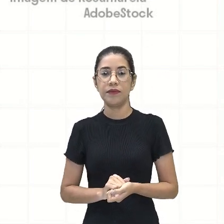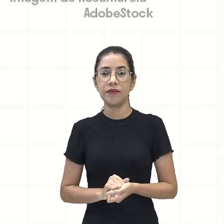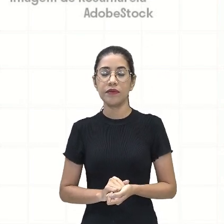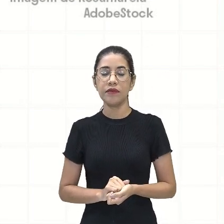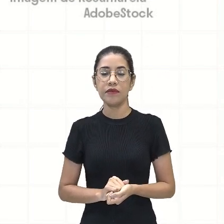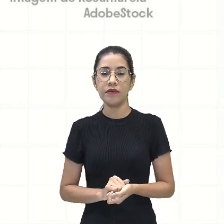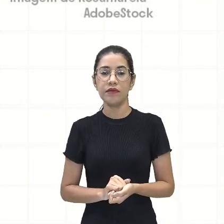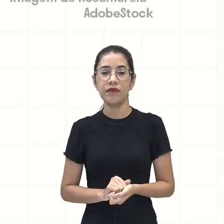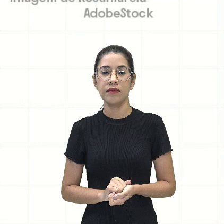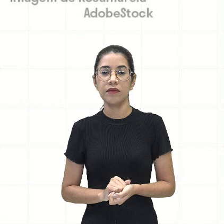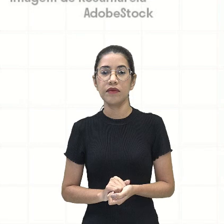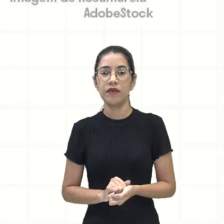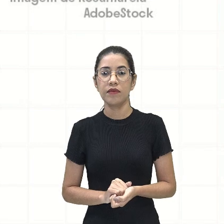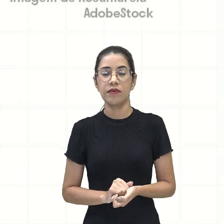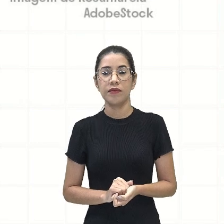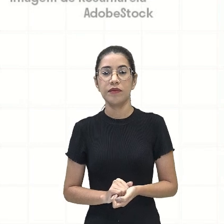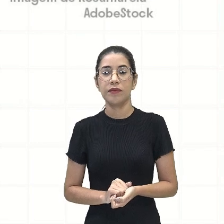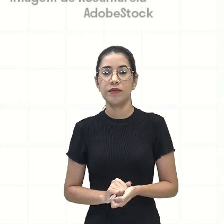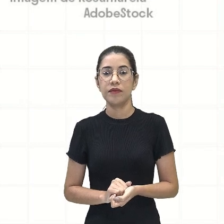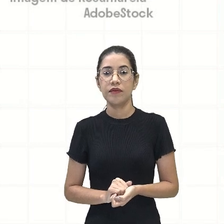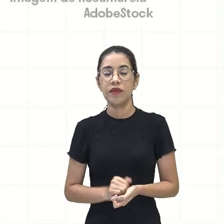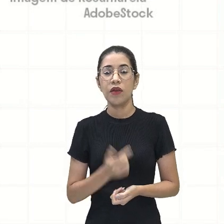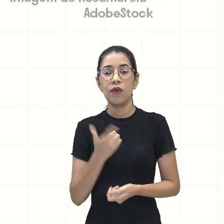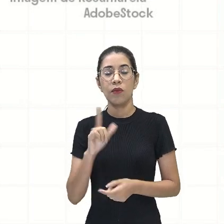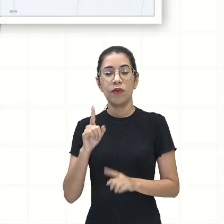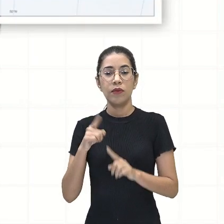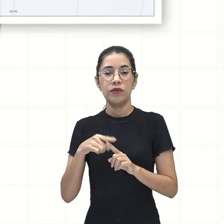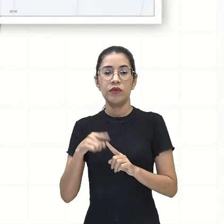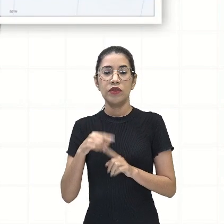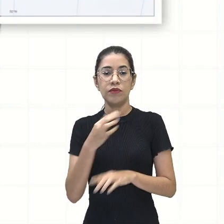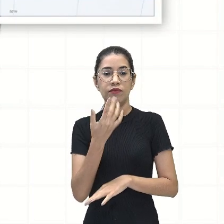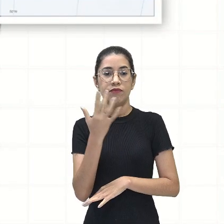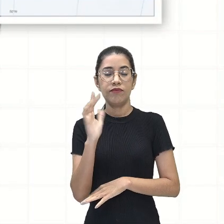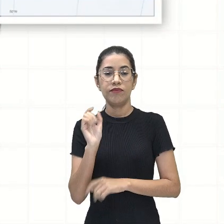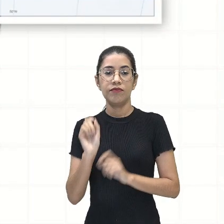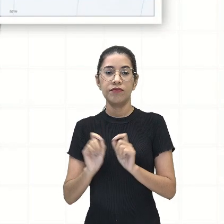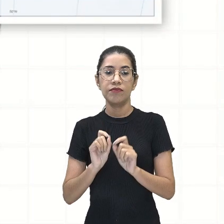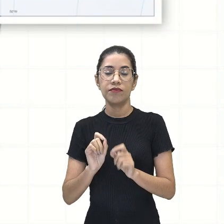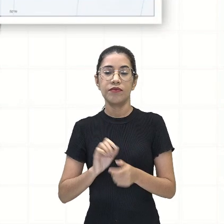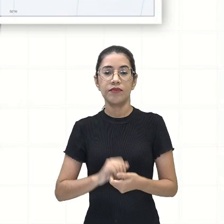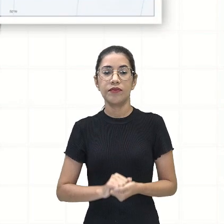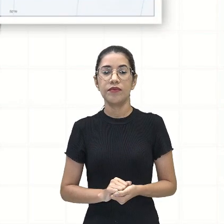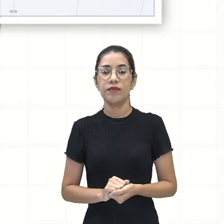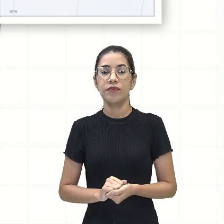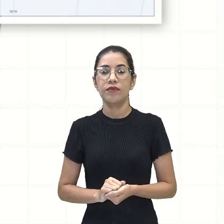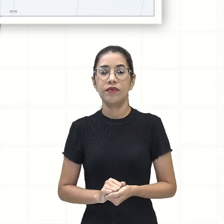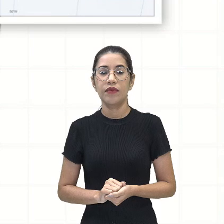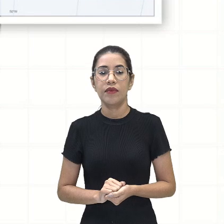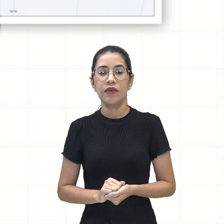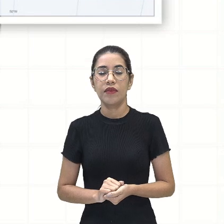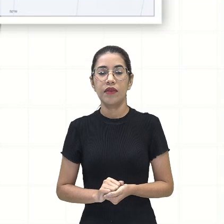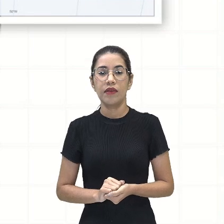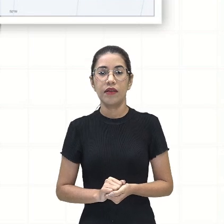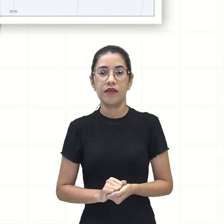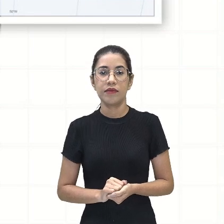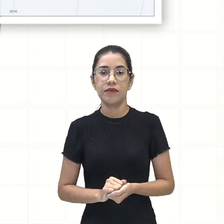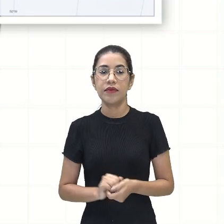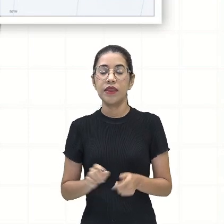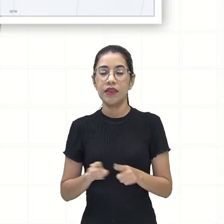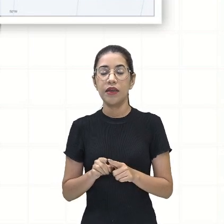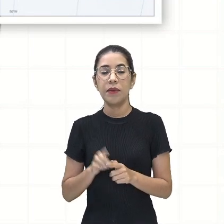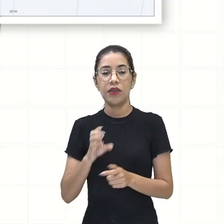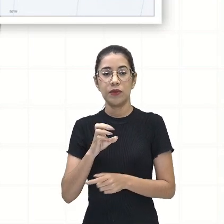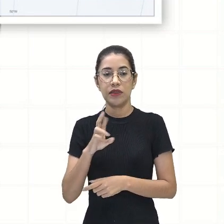cerrado brasileiro. Um outro tipo de vegetação que nós temos aí no cerrado